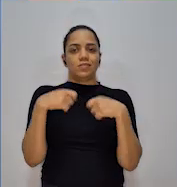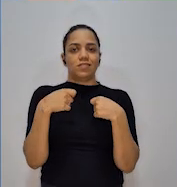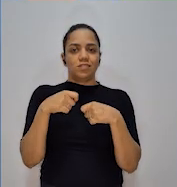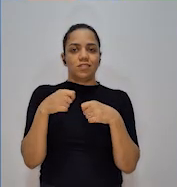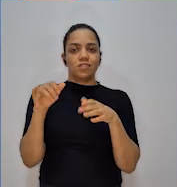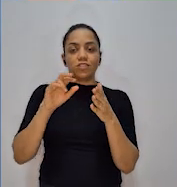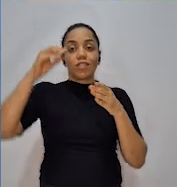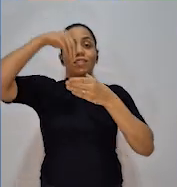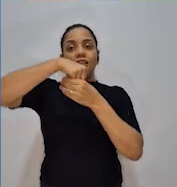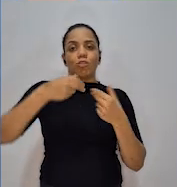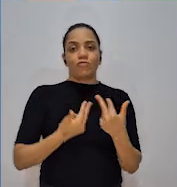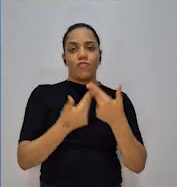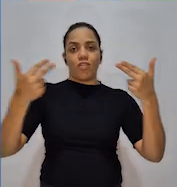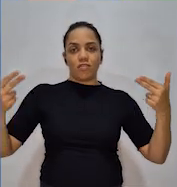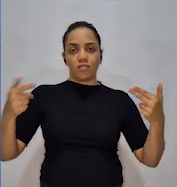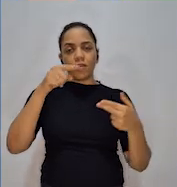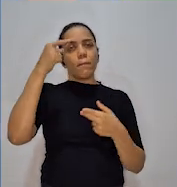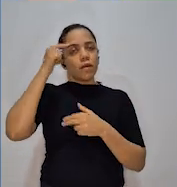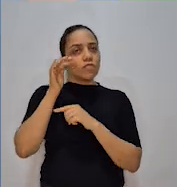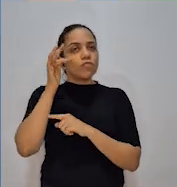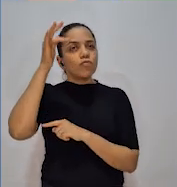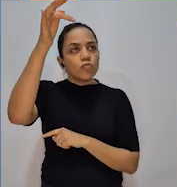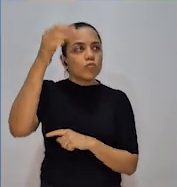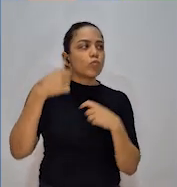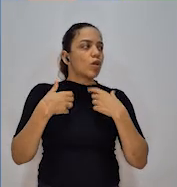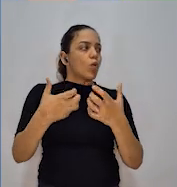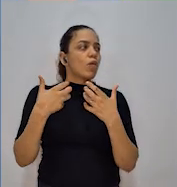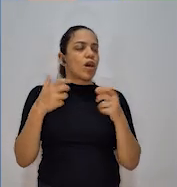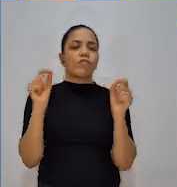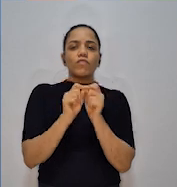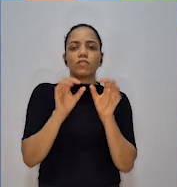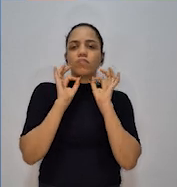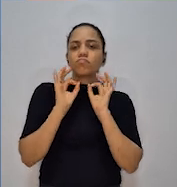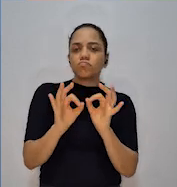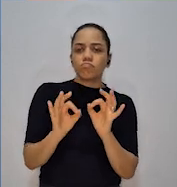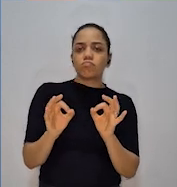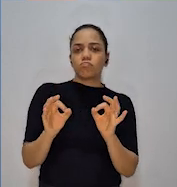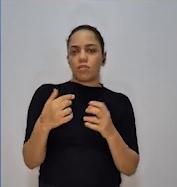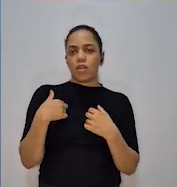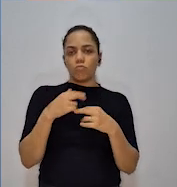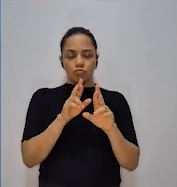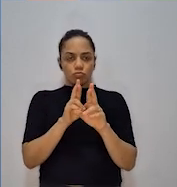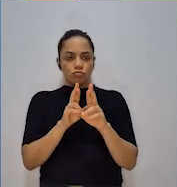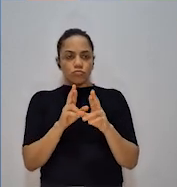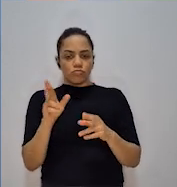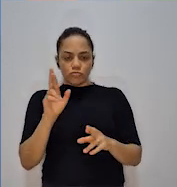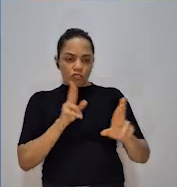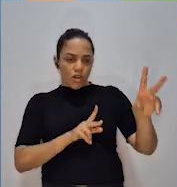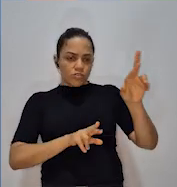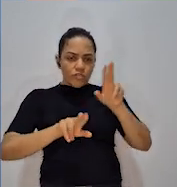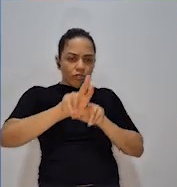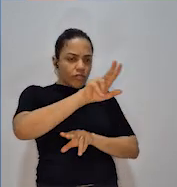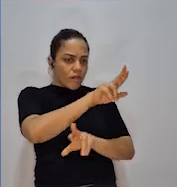futuro, saber onde vocês desejam chegar como organização, cada um tem uma ambição diferente, né? E